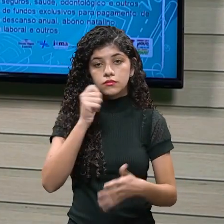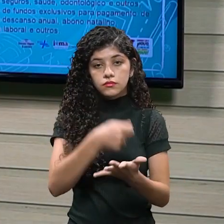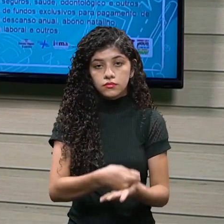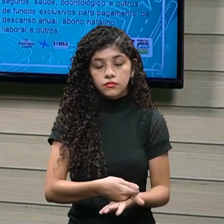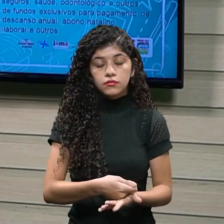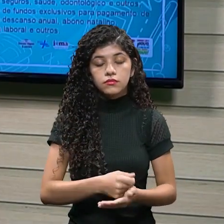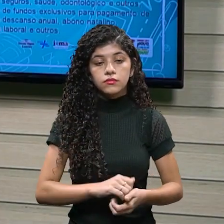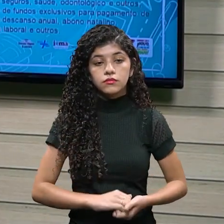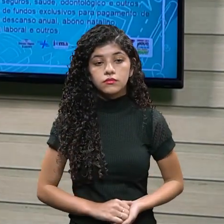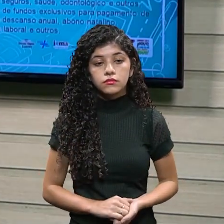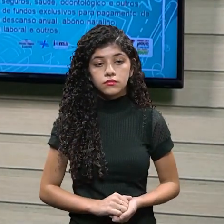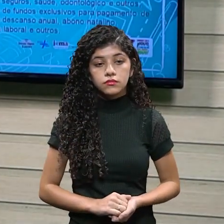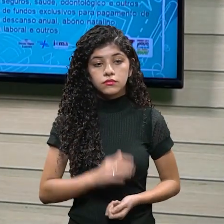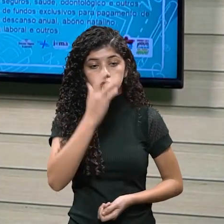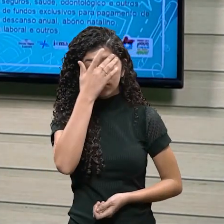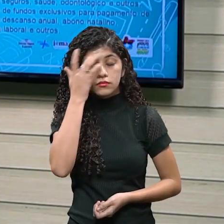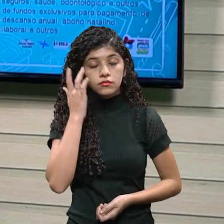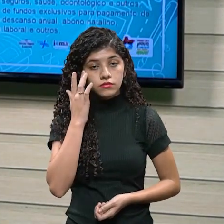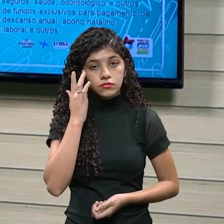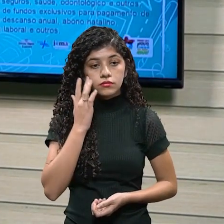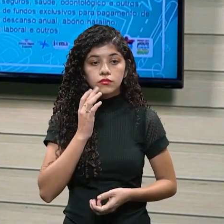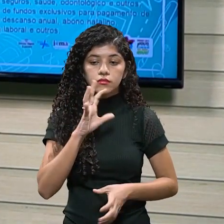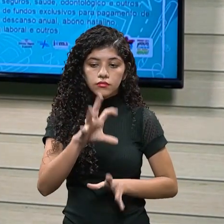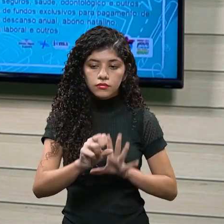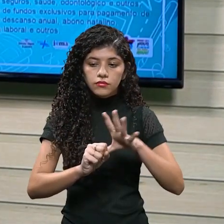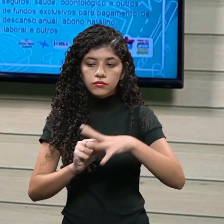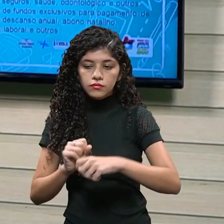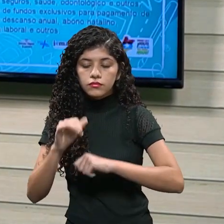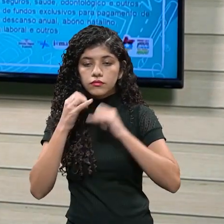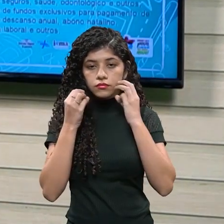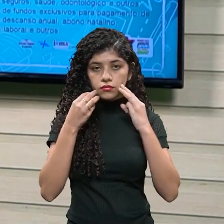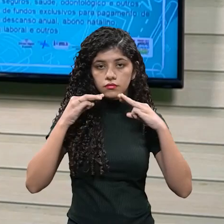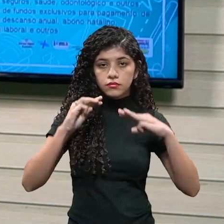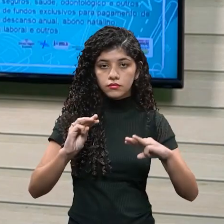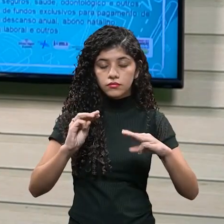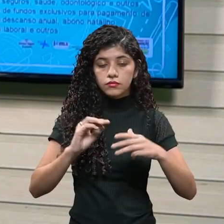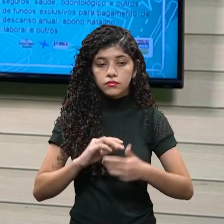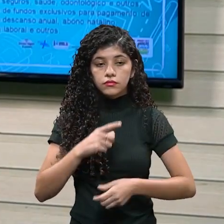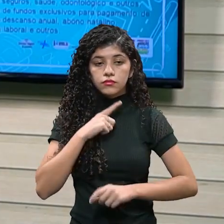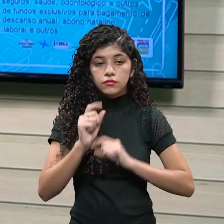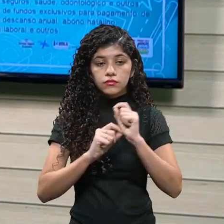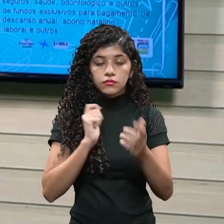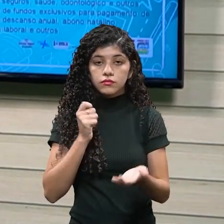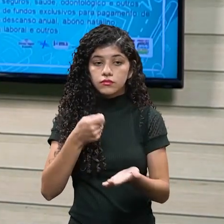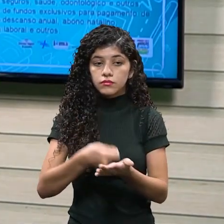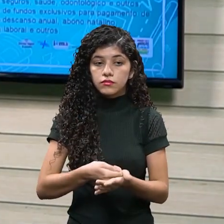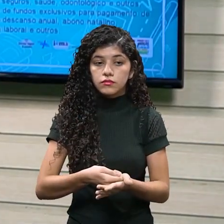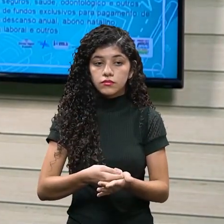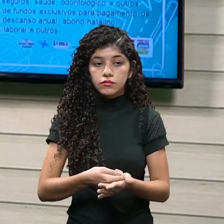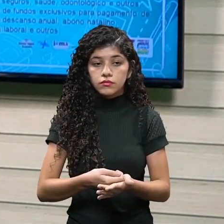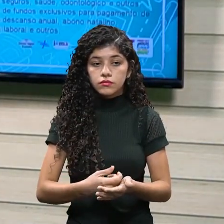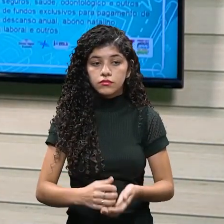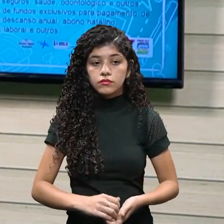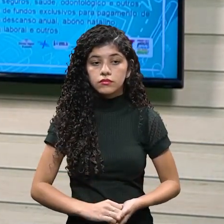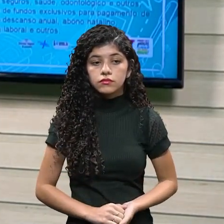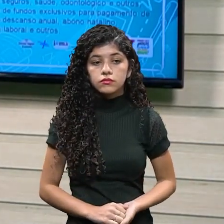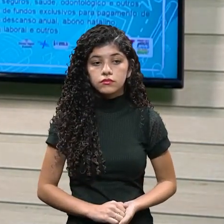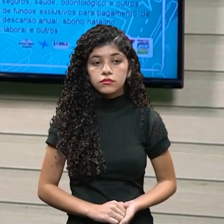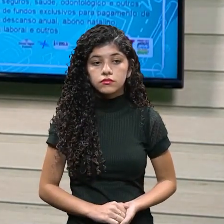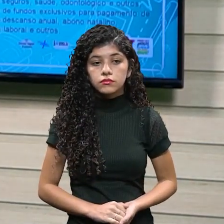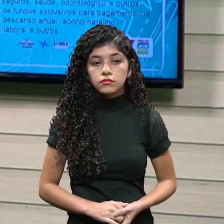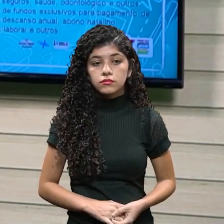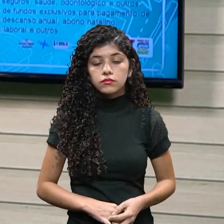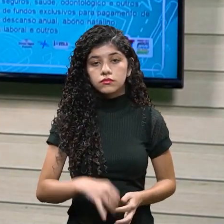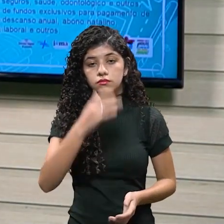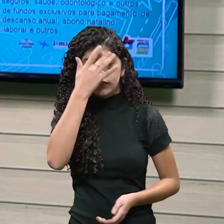por exemplo, os clientes que a cooperativa captar através das ações de marketing, eles vão comprar do cooperado. Então o cooperado vai